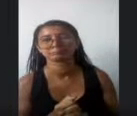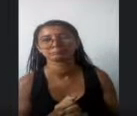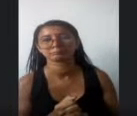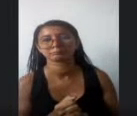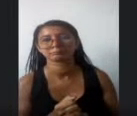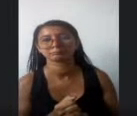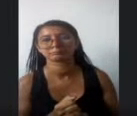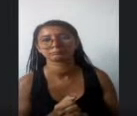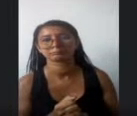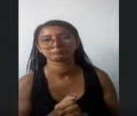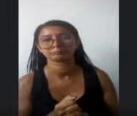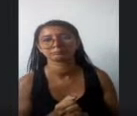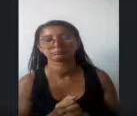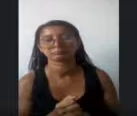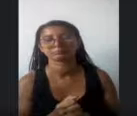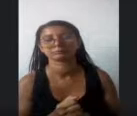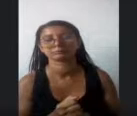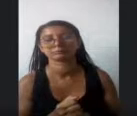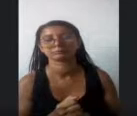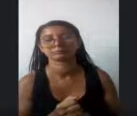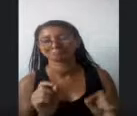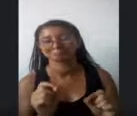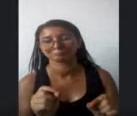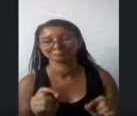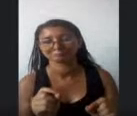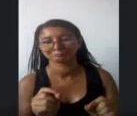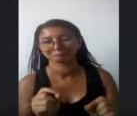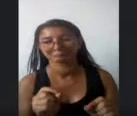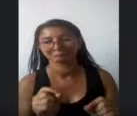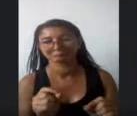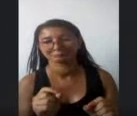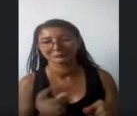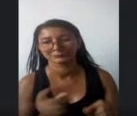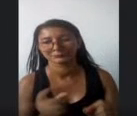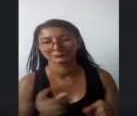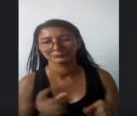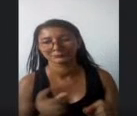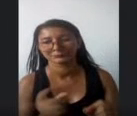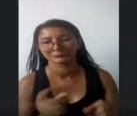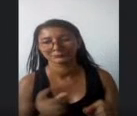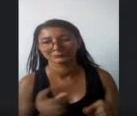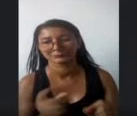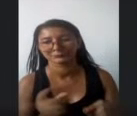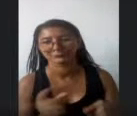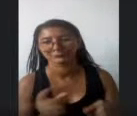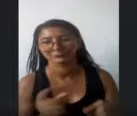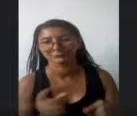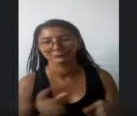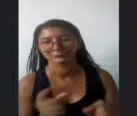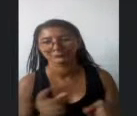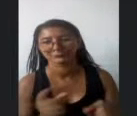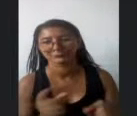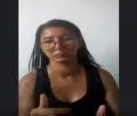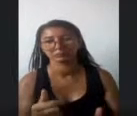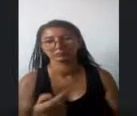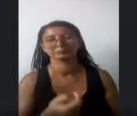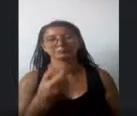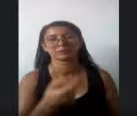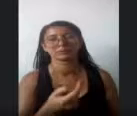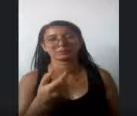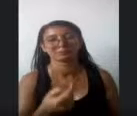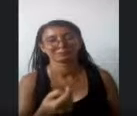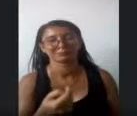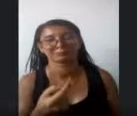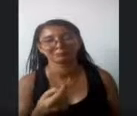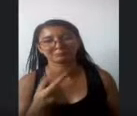postura passiva ou reativa é muito pouco para enfrentar a sífilis, para enfrentar uma epidemia da